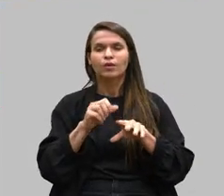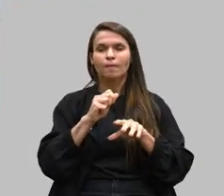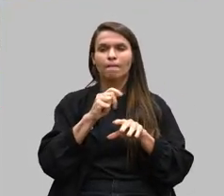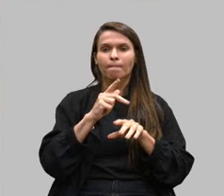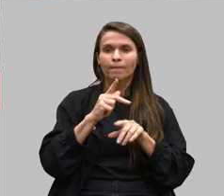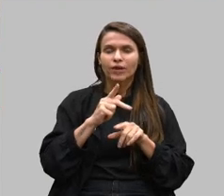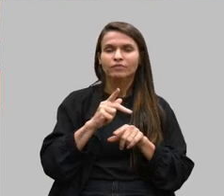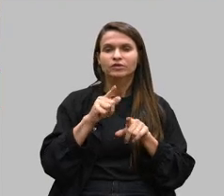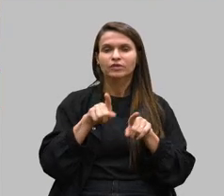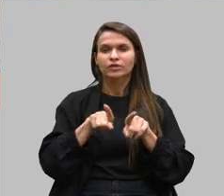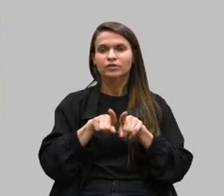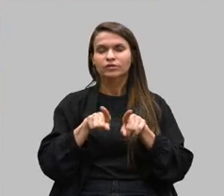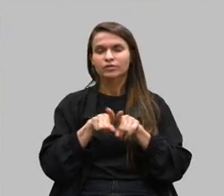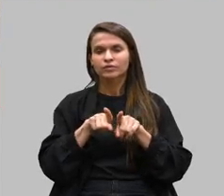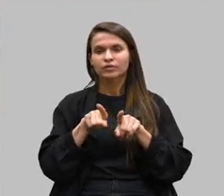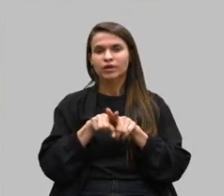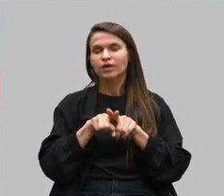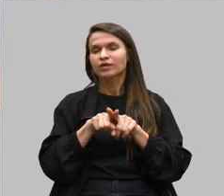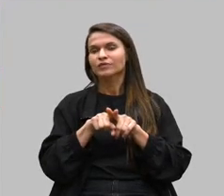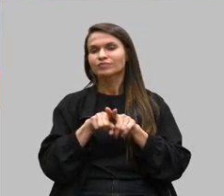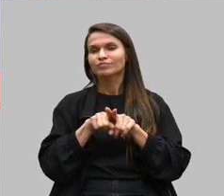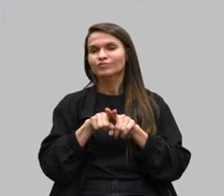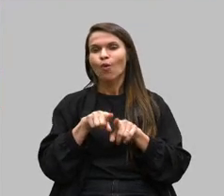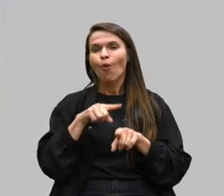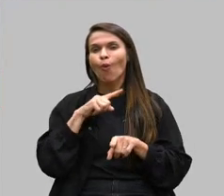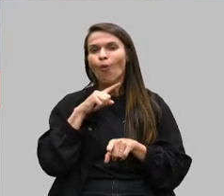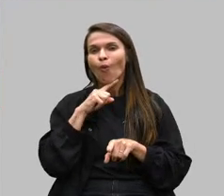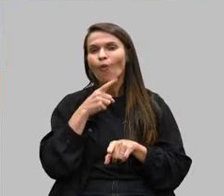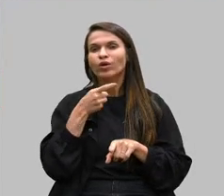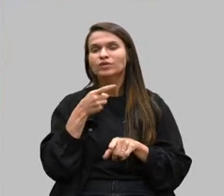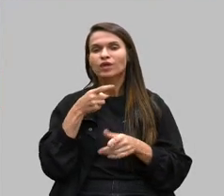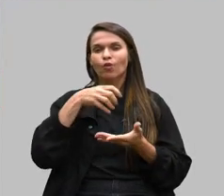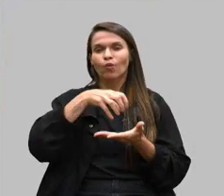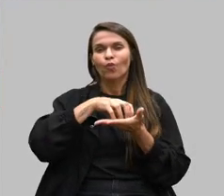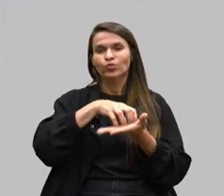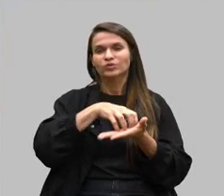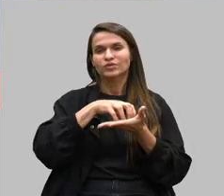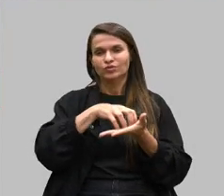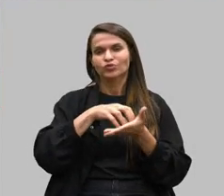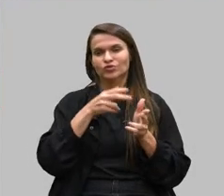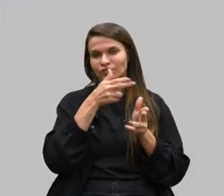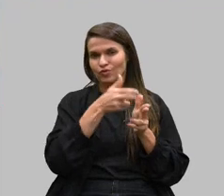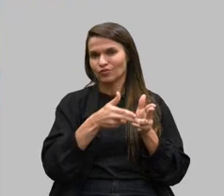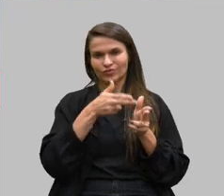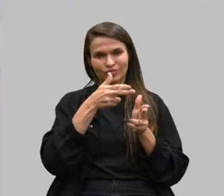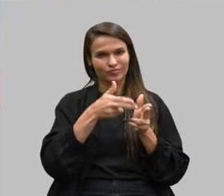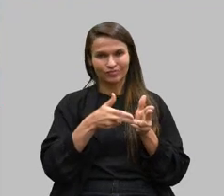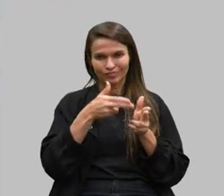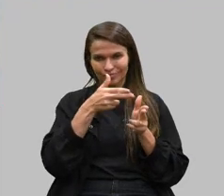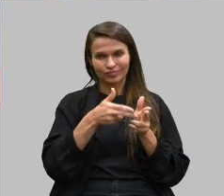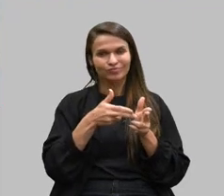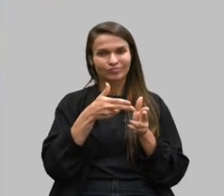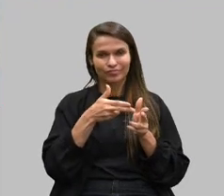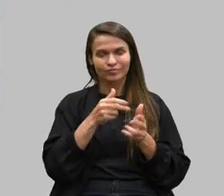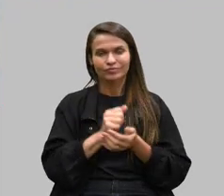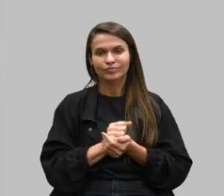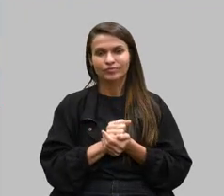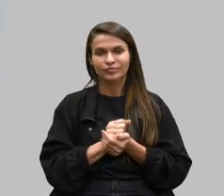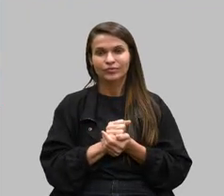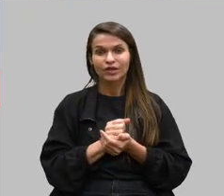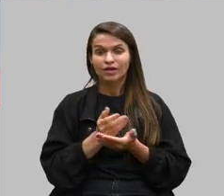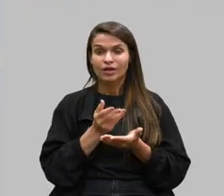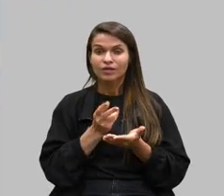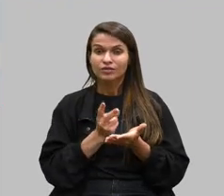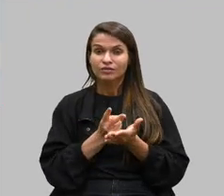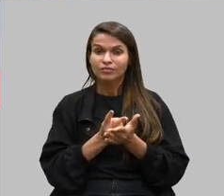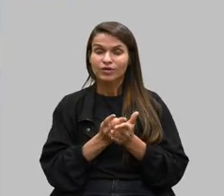e tendem a não chegar no setor de ferrovias essa mesma esse mesmo caminho por outro